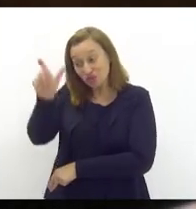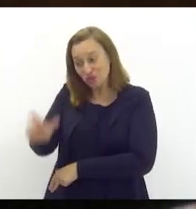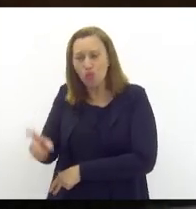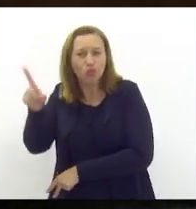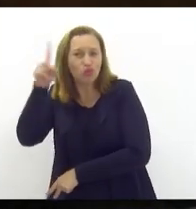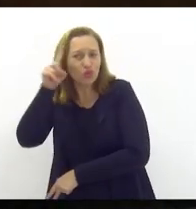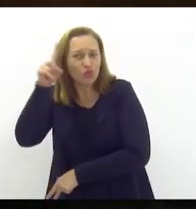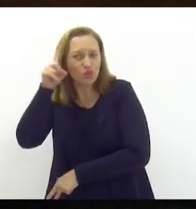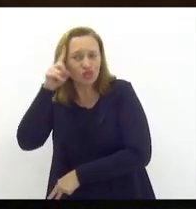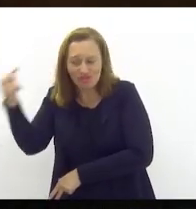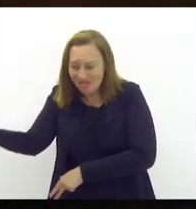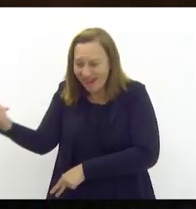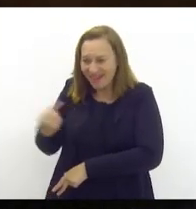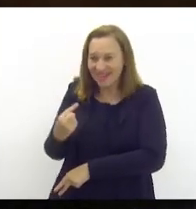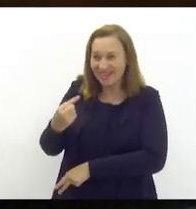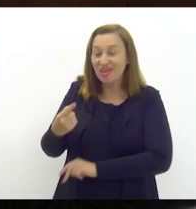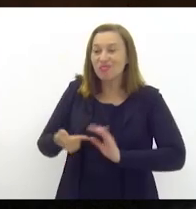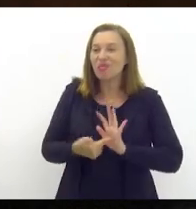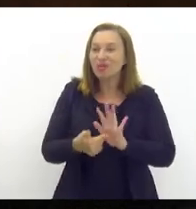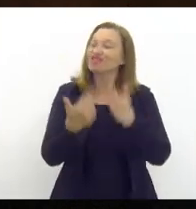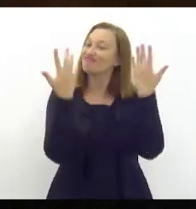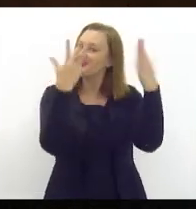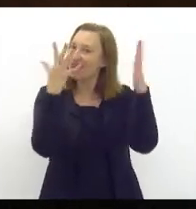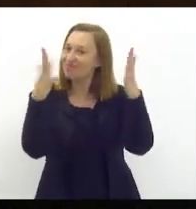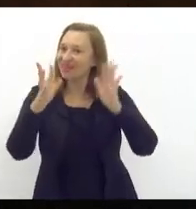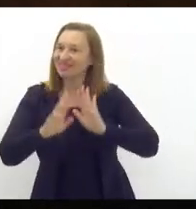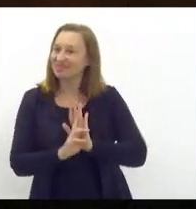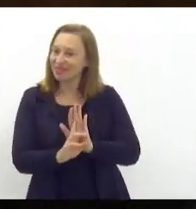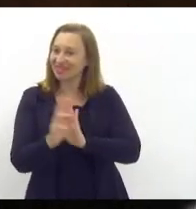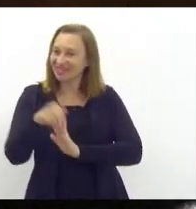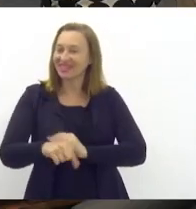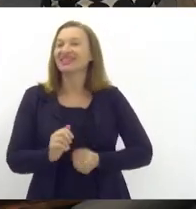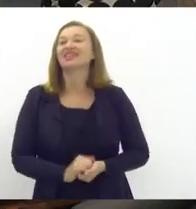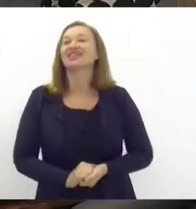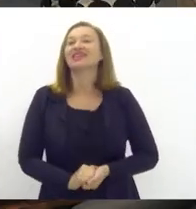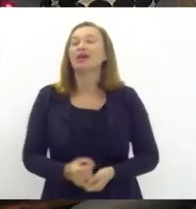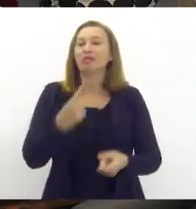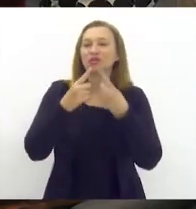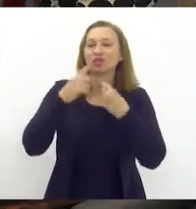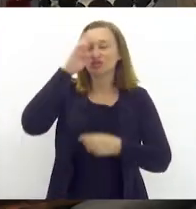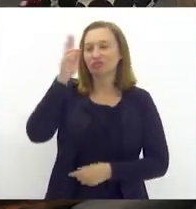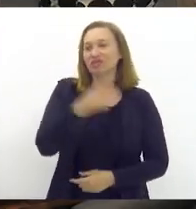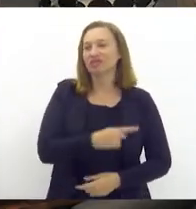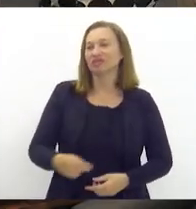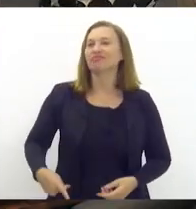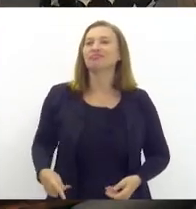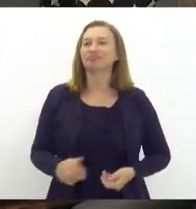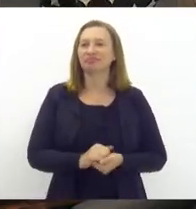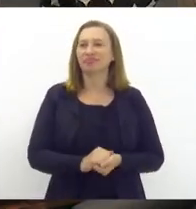dias aqui nesse plenário da casa. Parabéns. Para discutir, senhor presidente.